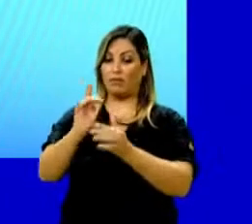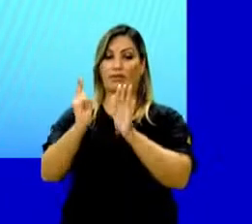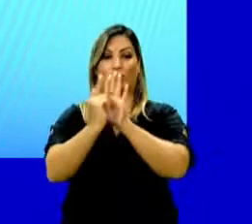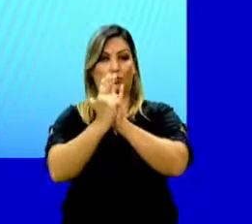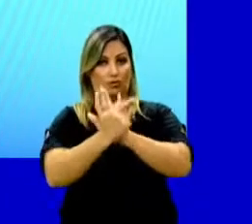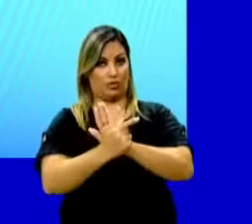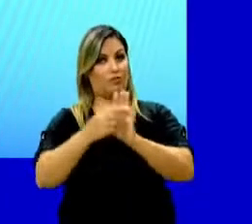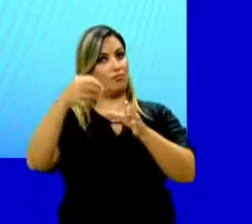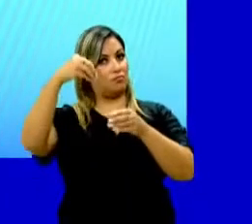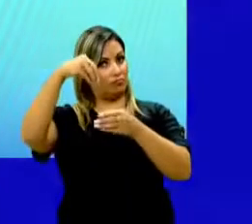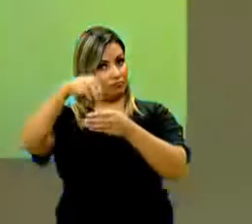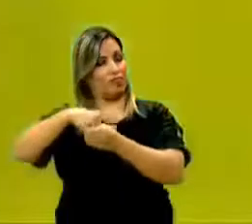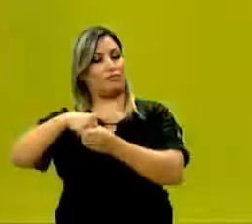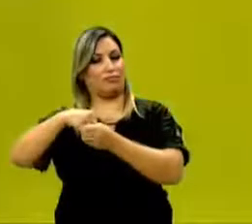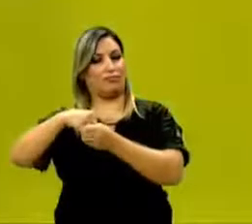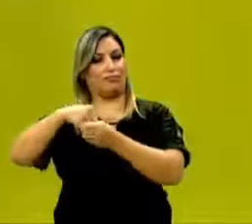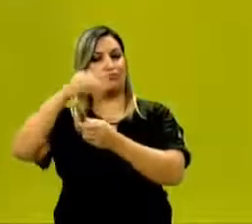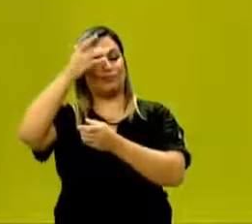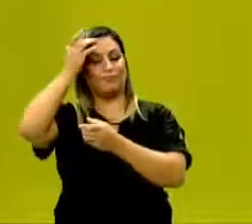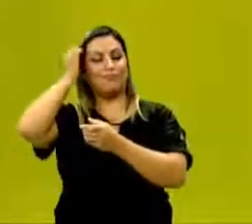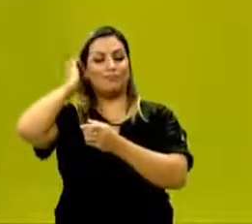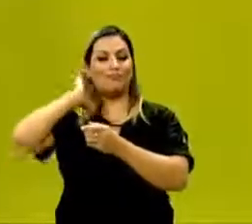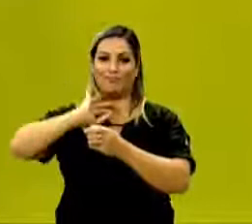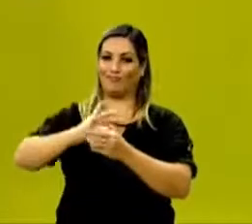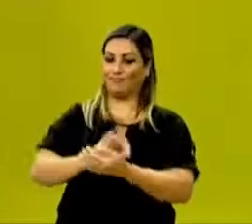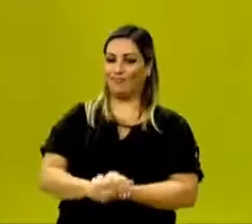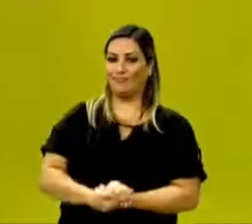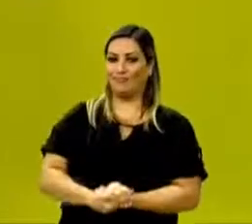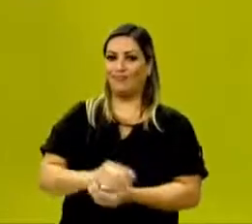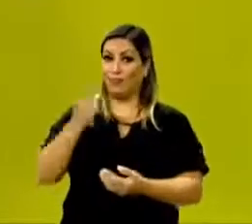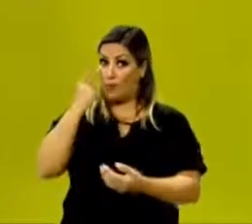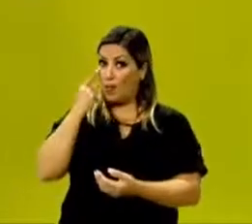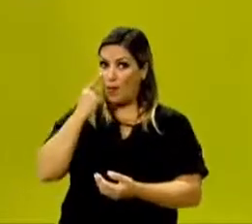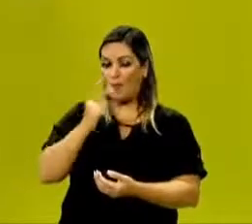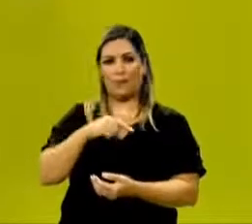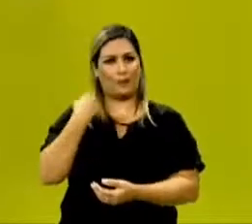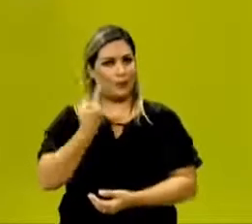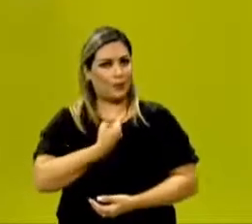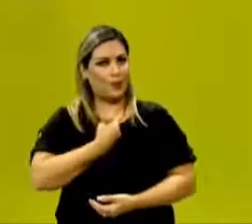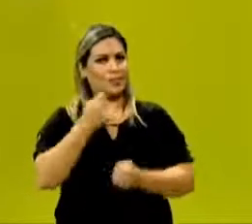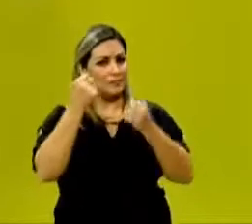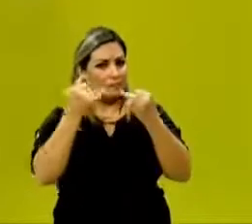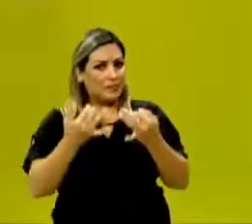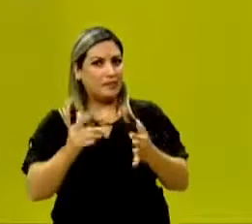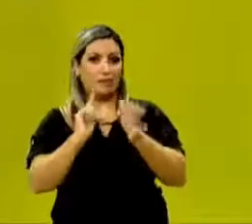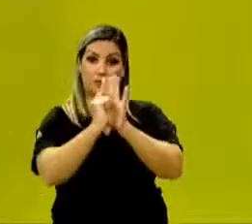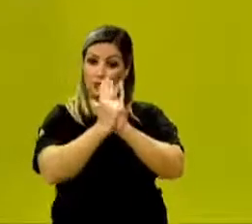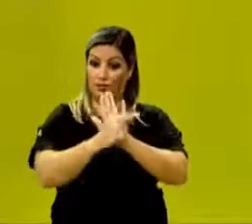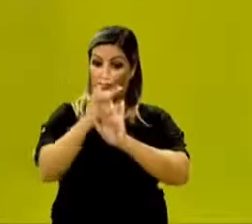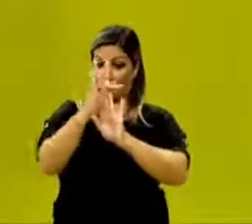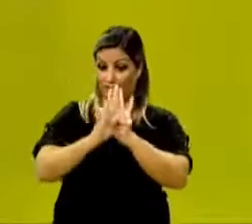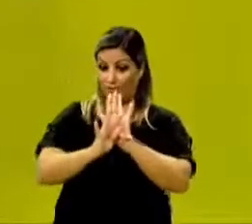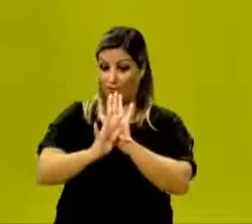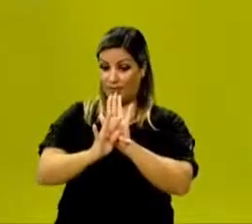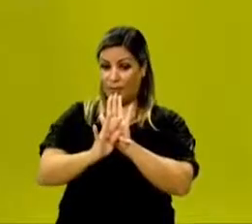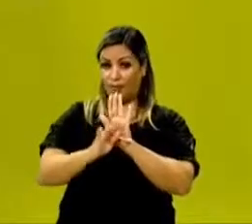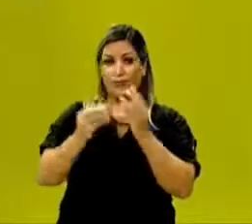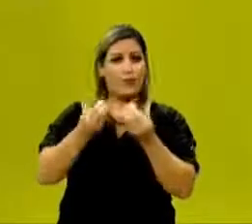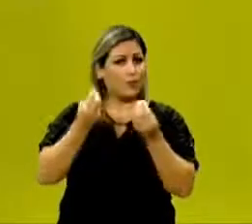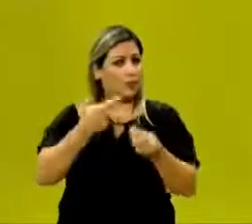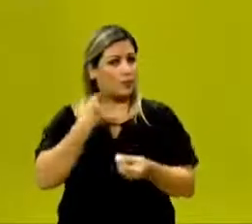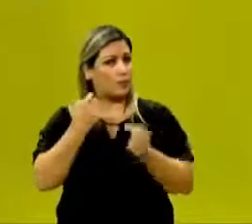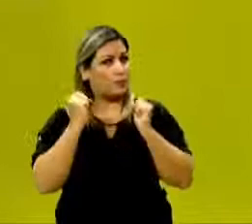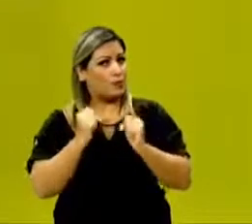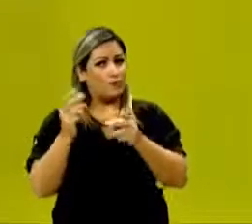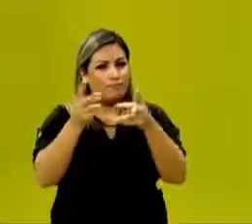gênero a que ele pertence. Então, olha só, quando nós falamos em gêneros textuais, como que nós